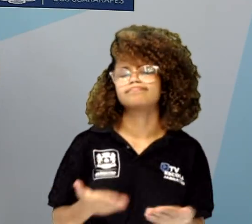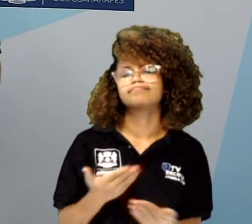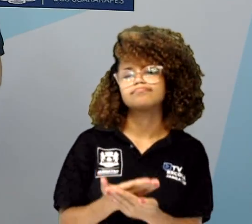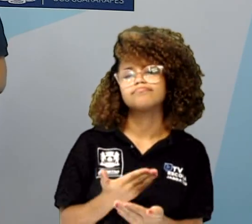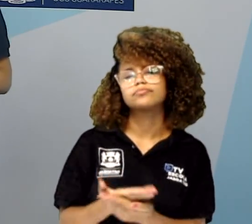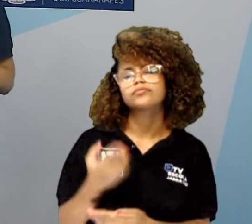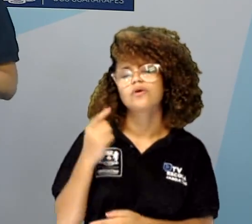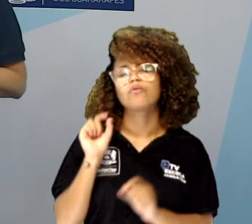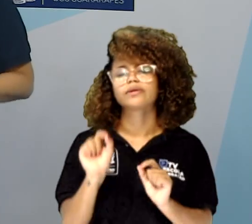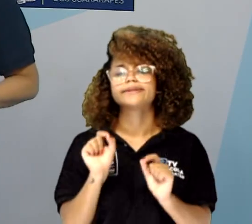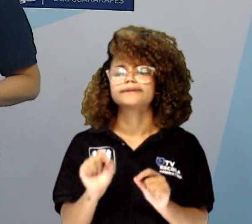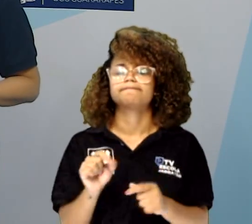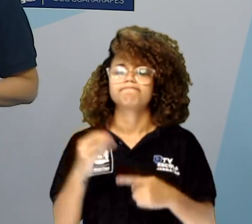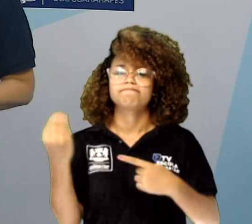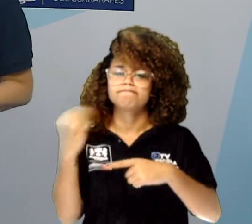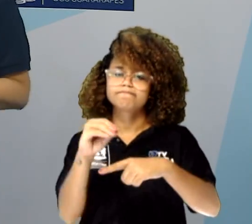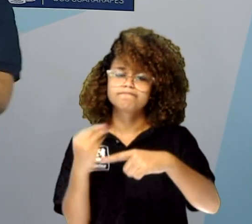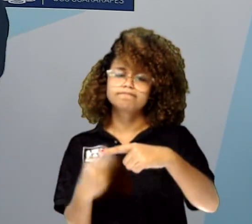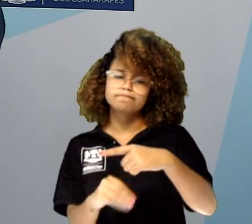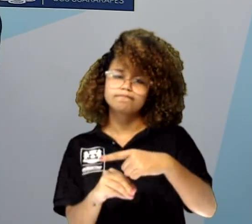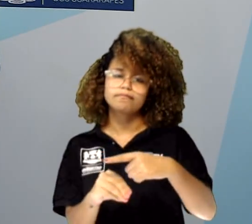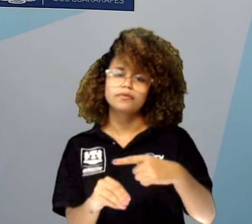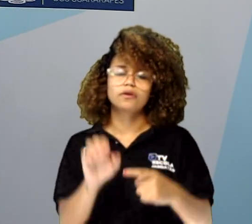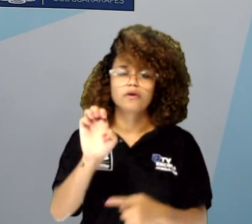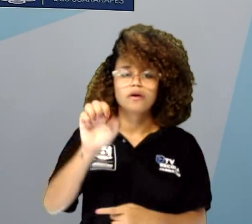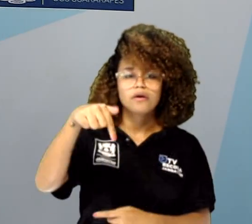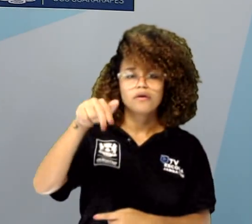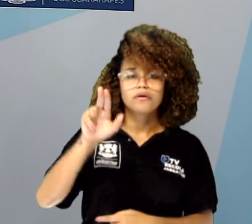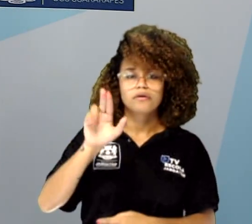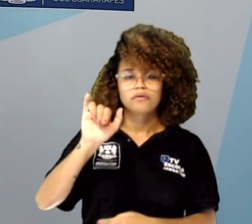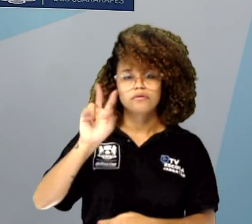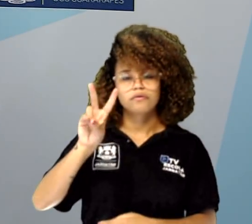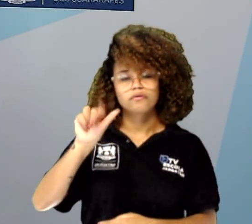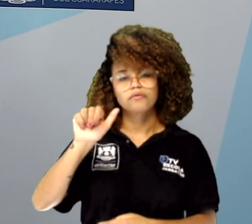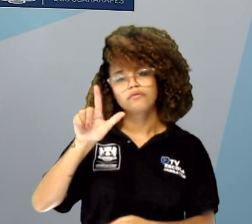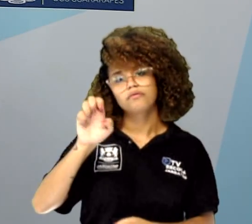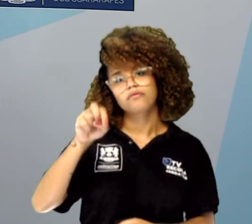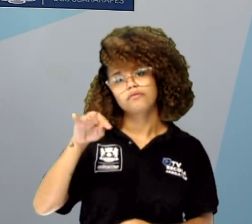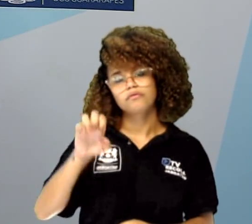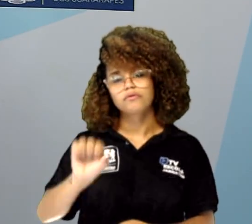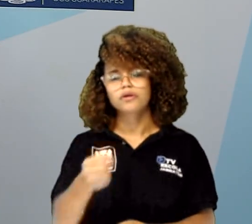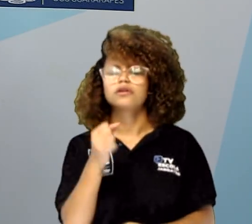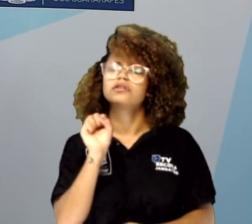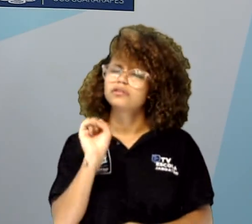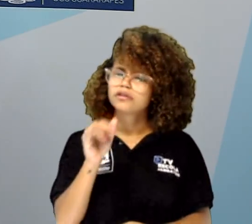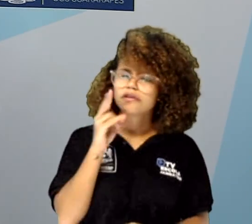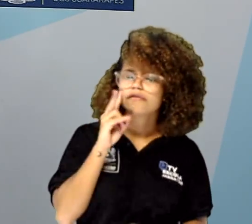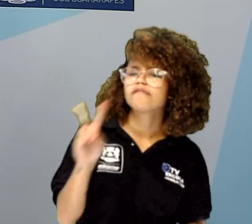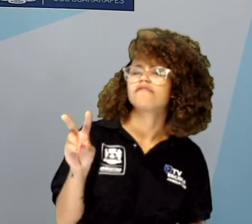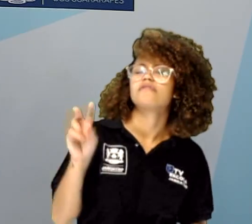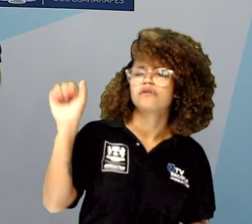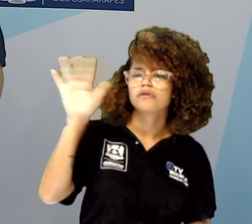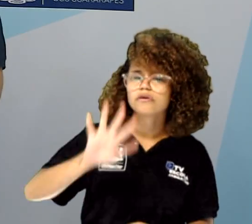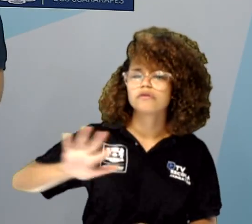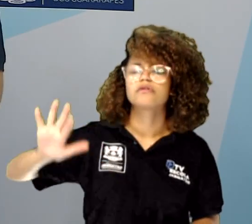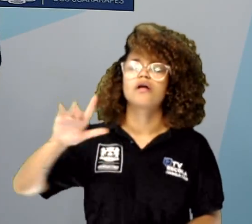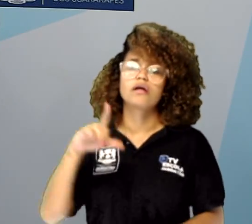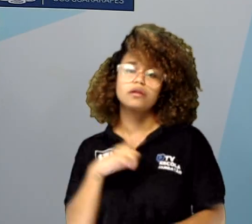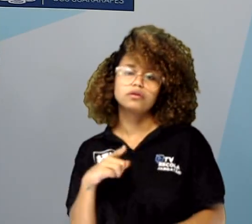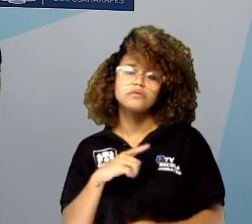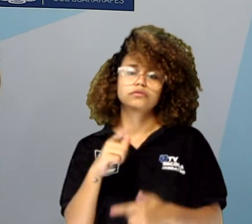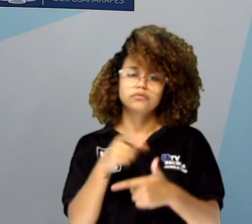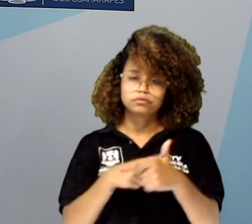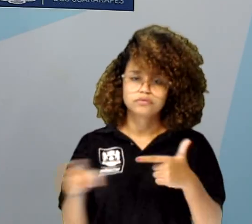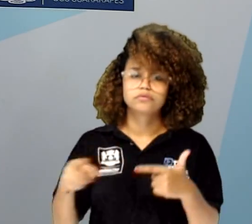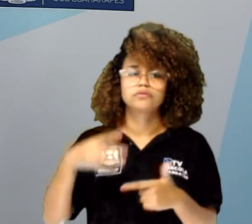de frações equivalentes. Se você olhar direitinho aí nessa tela que eu estou mostrando para vocês, está aparecendo a divisão de